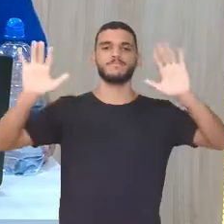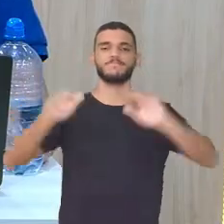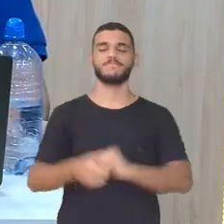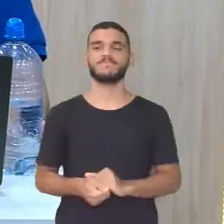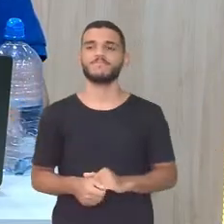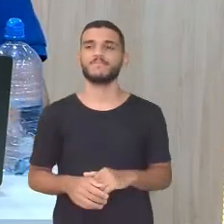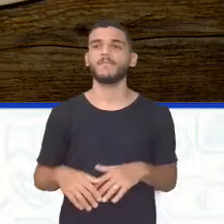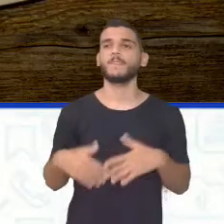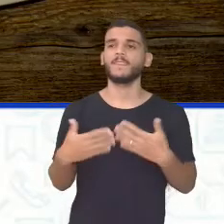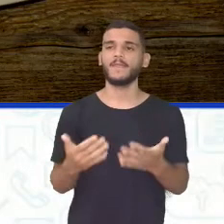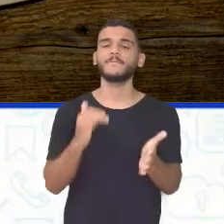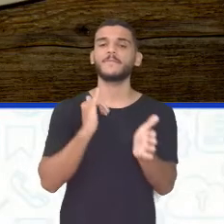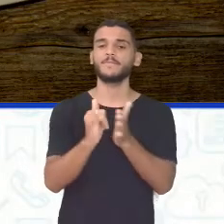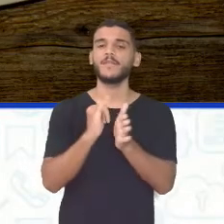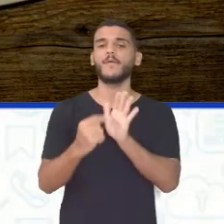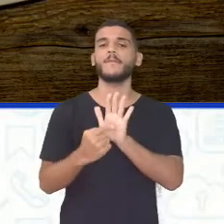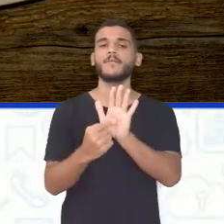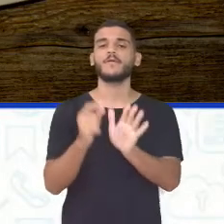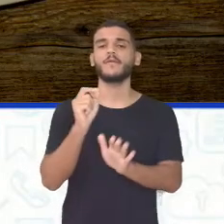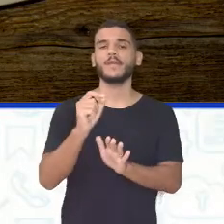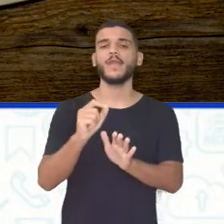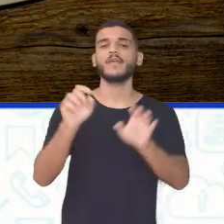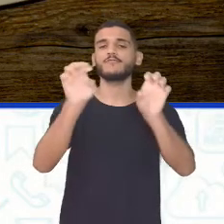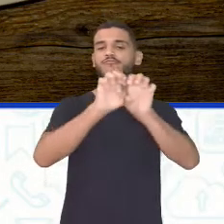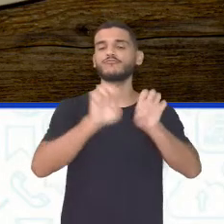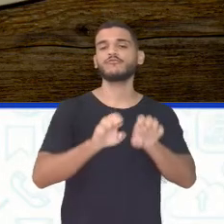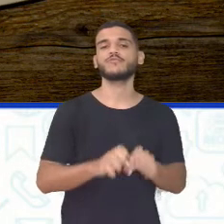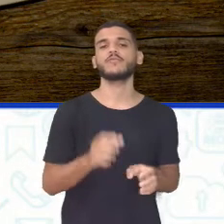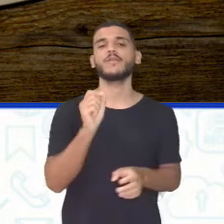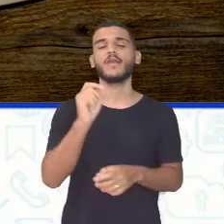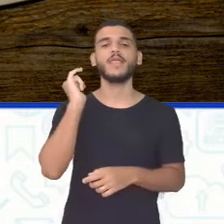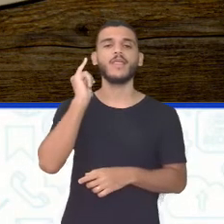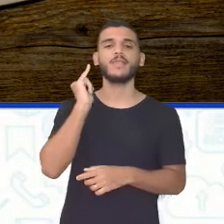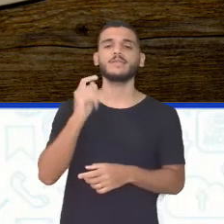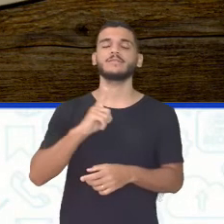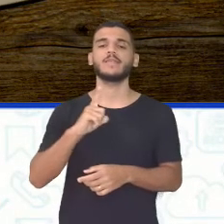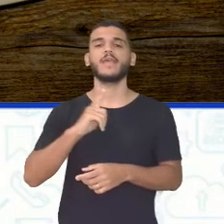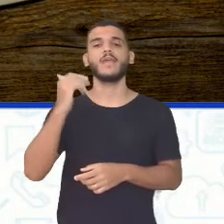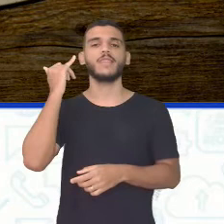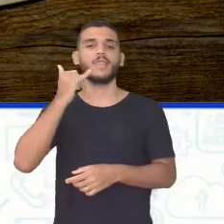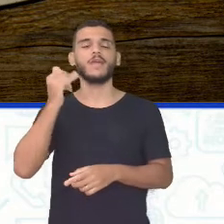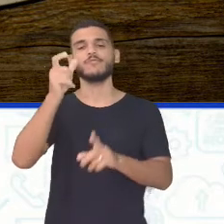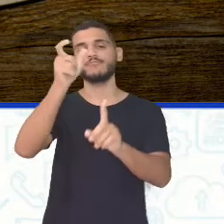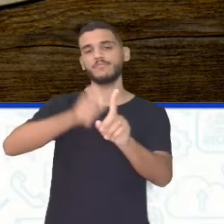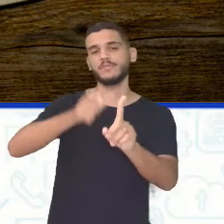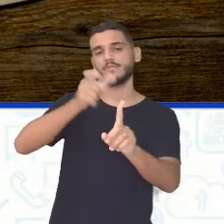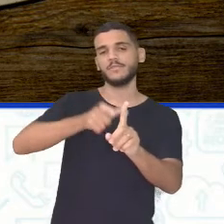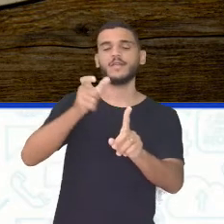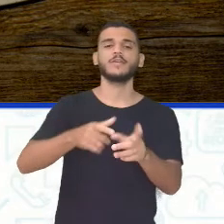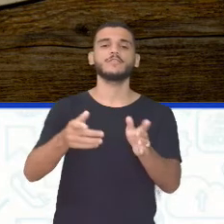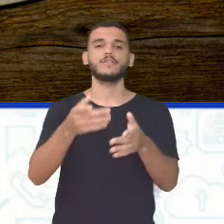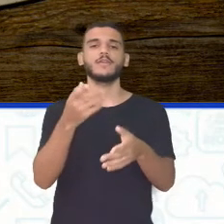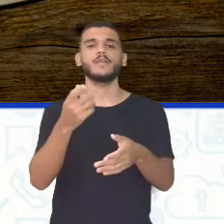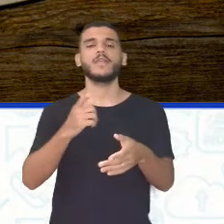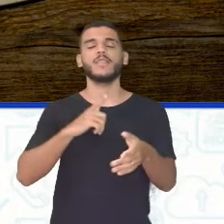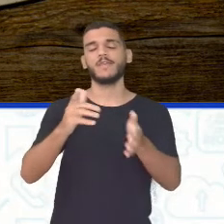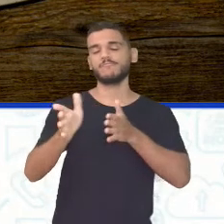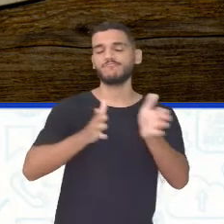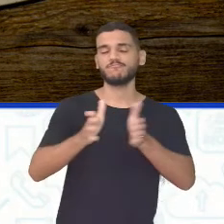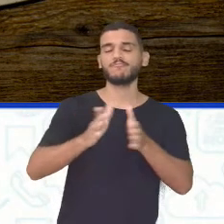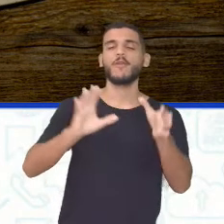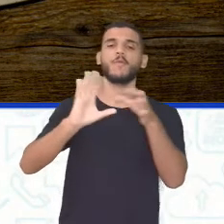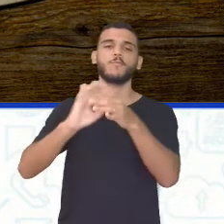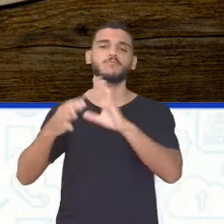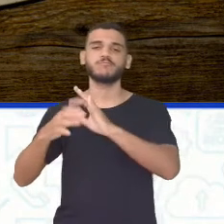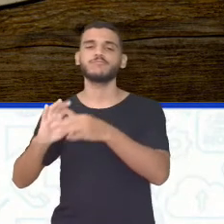O conto apresentará toda a estrutura da narrativa. Então, terá narrador, personagens, tempo, espaço, contexto